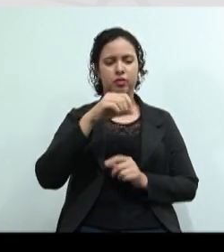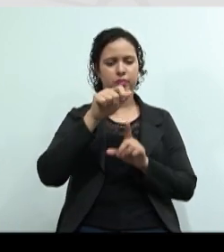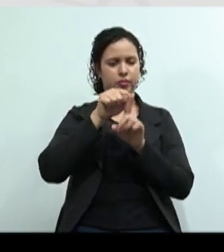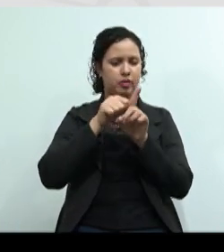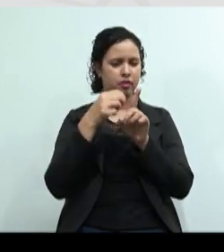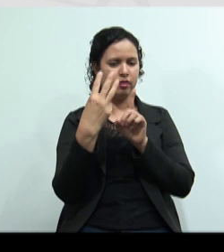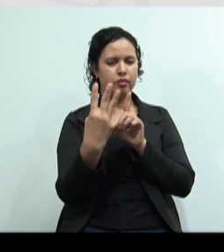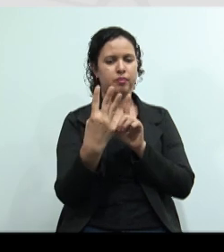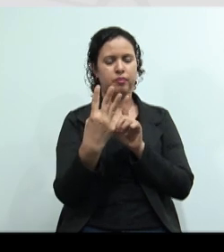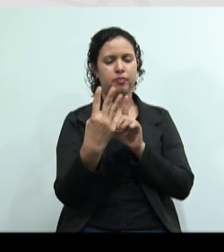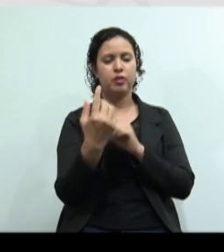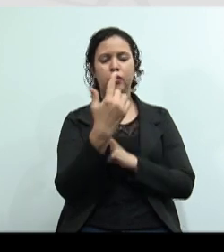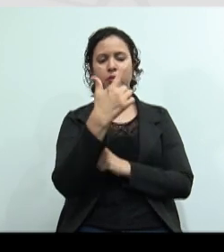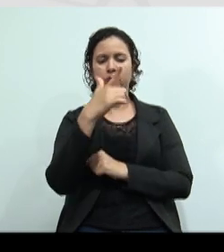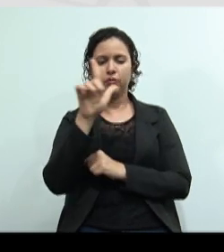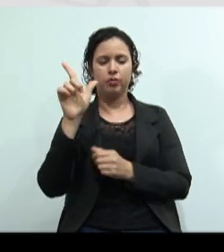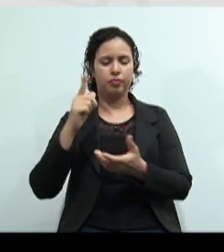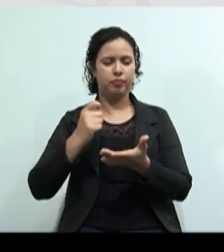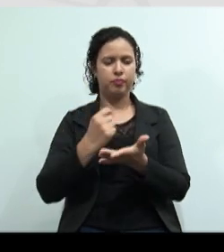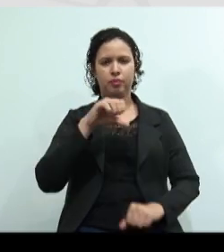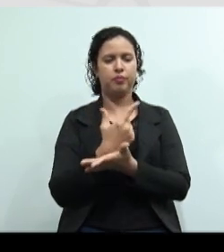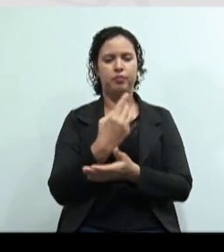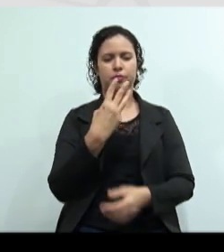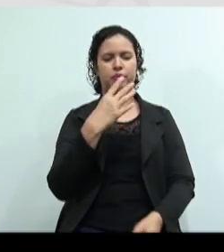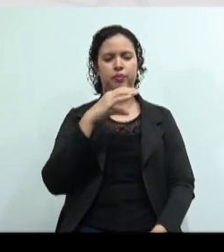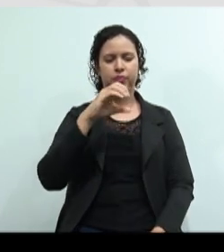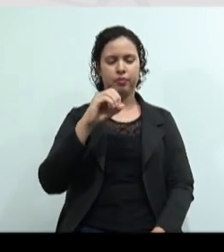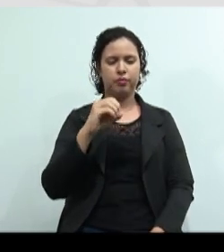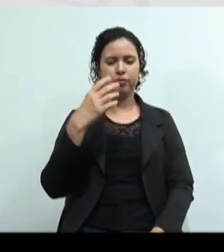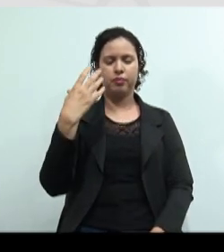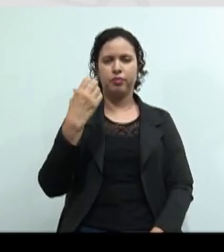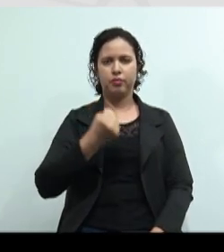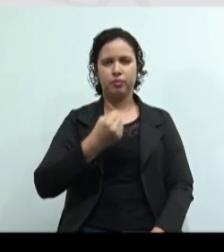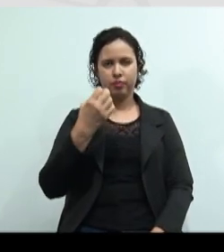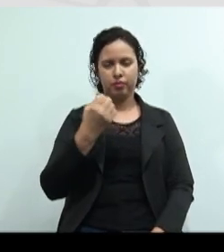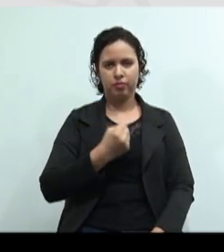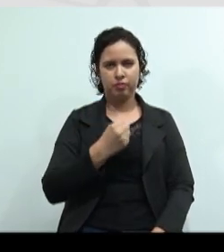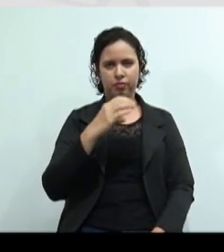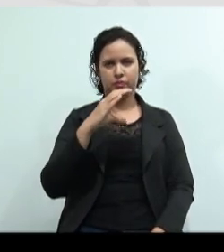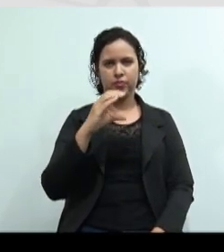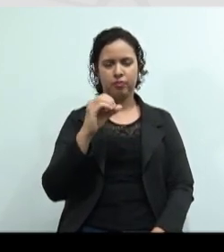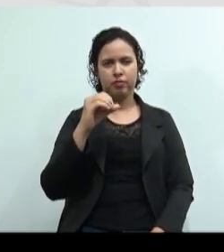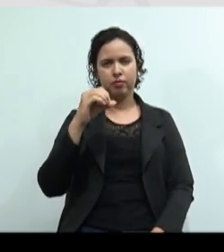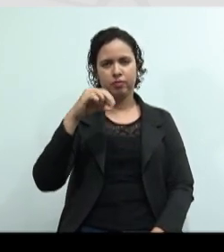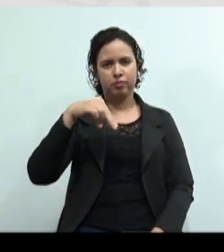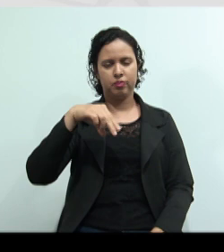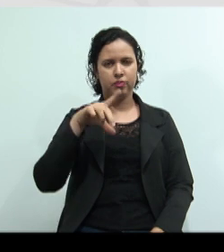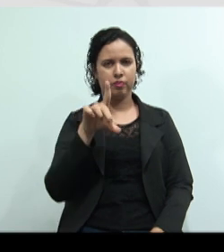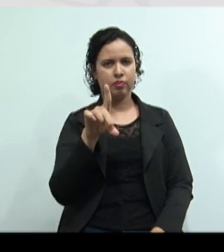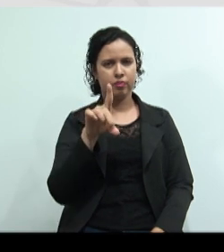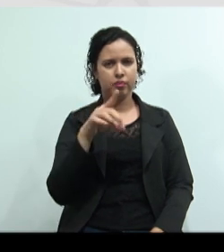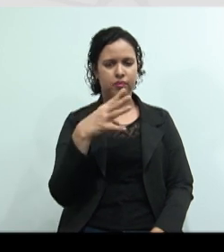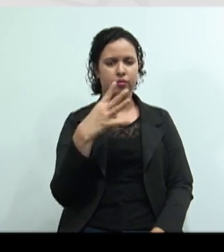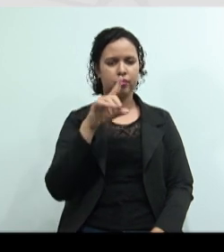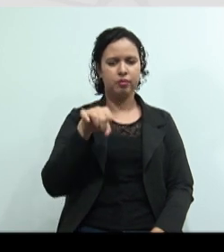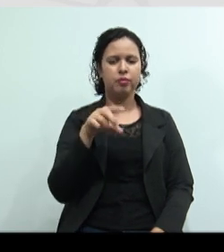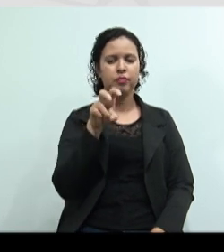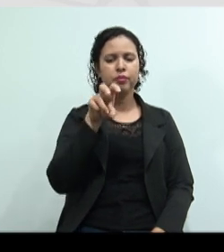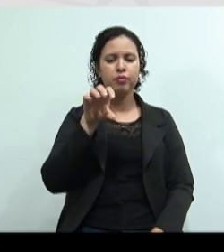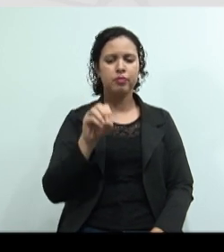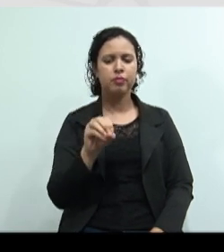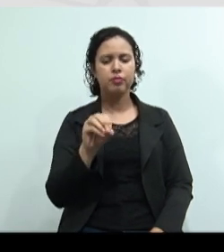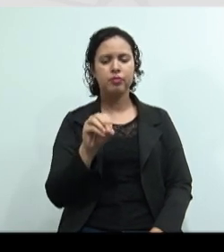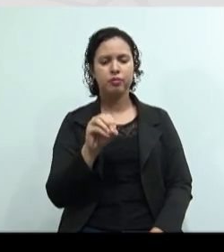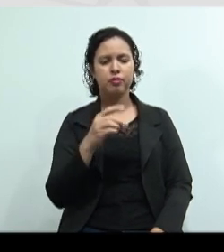20/3, uma outra compra de 30 leite condensado a R$ 4,50, certo? Então, eu vou ter o